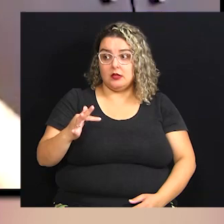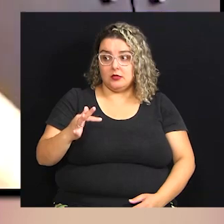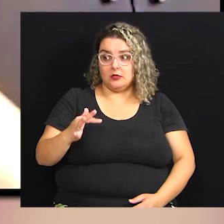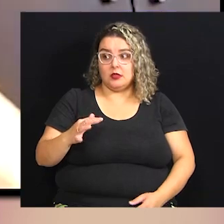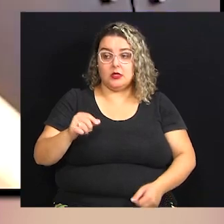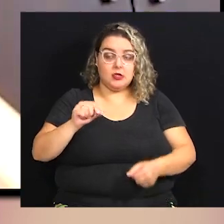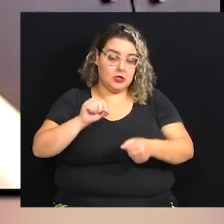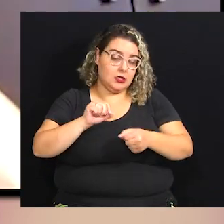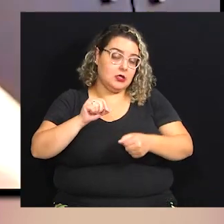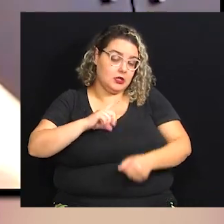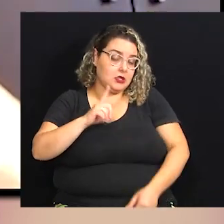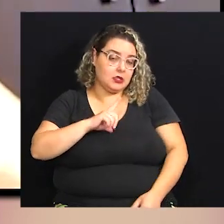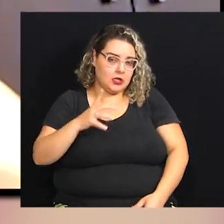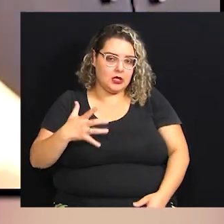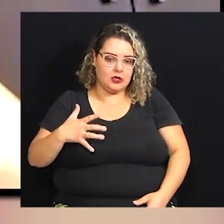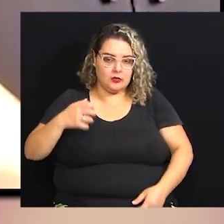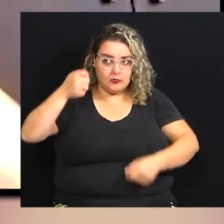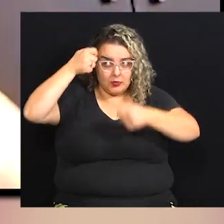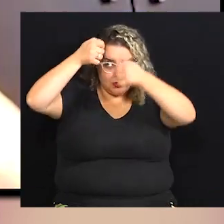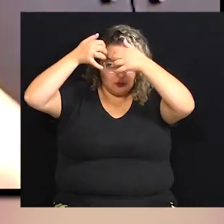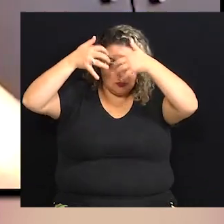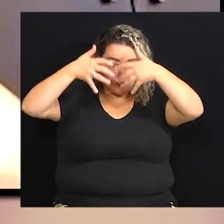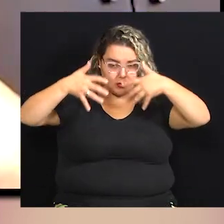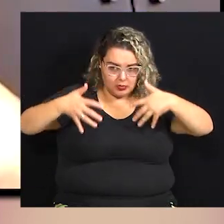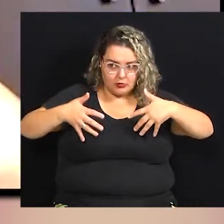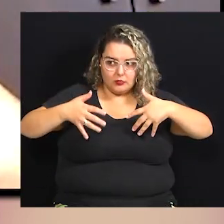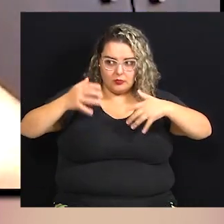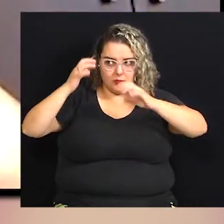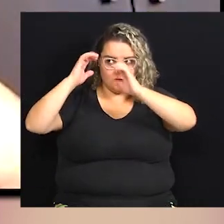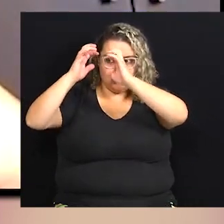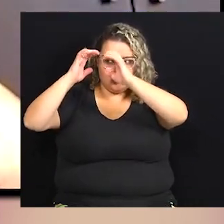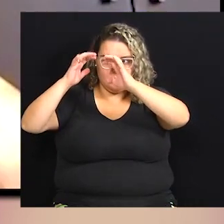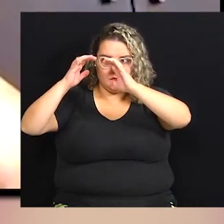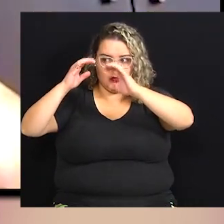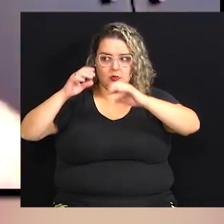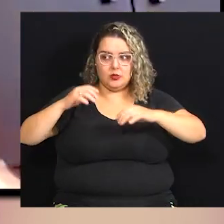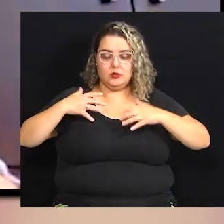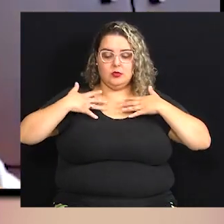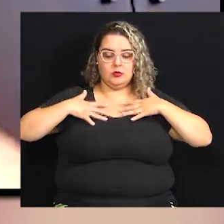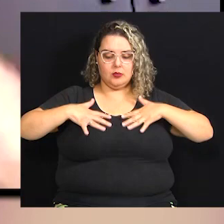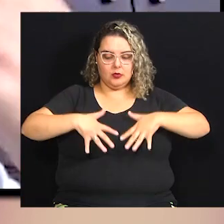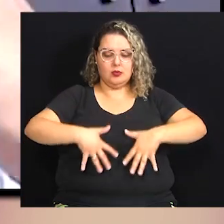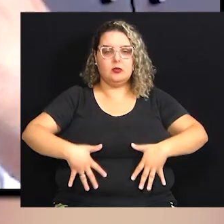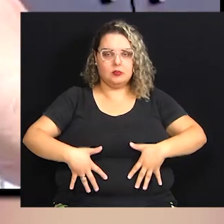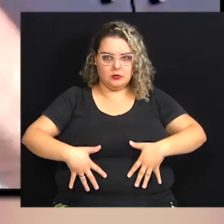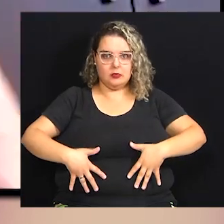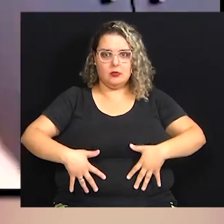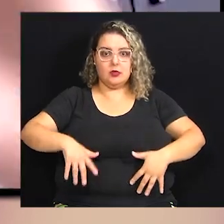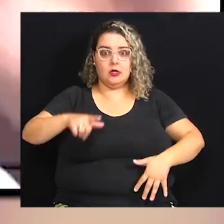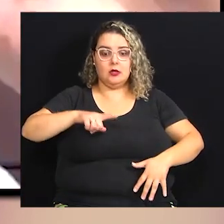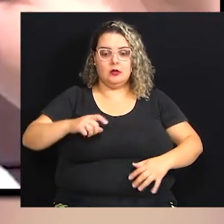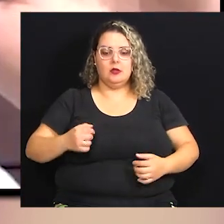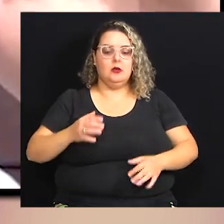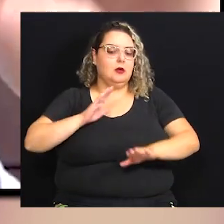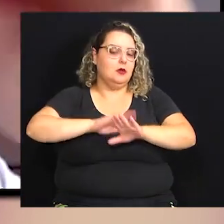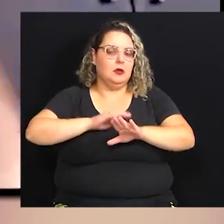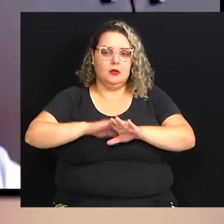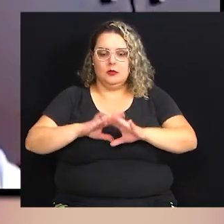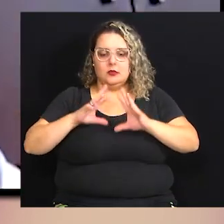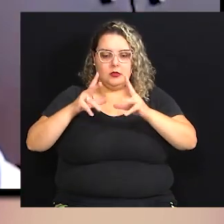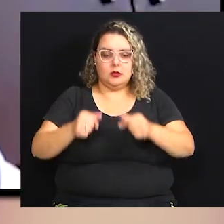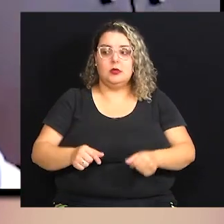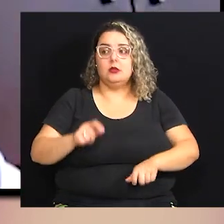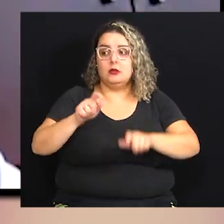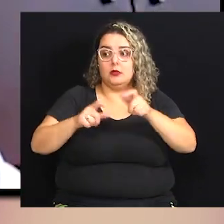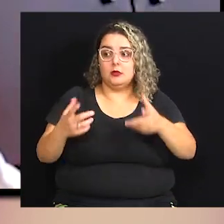tenho uma ativação desses nervos na região de cérebro e de tronco, eu tenho uma hiperativação de forma geral.